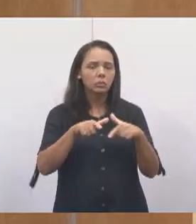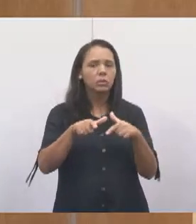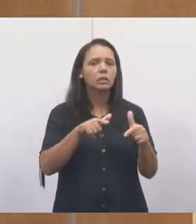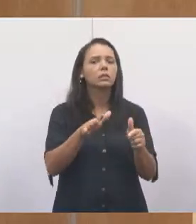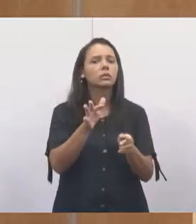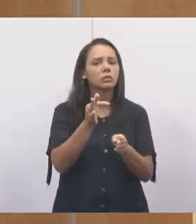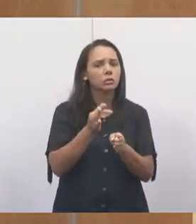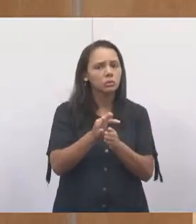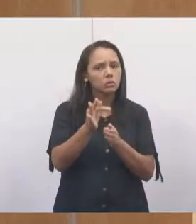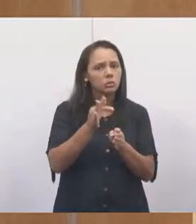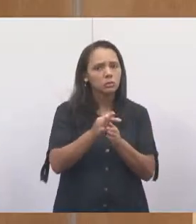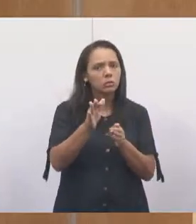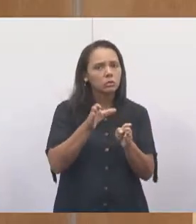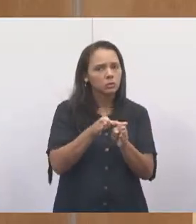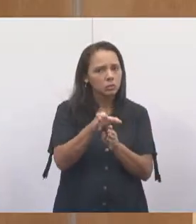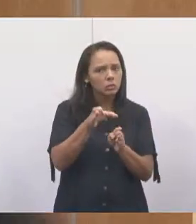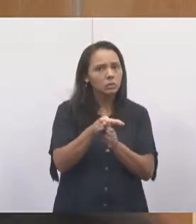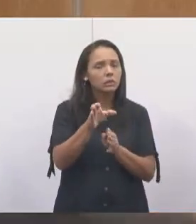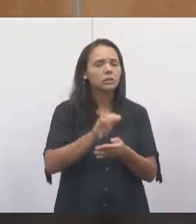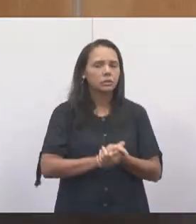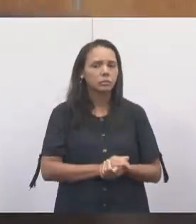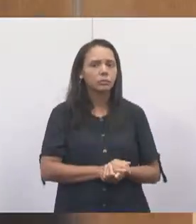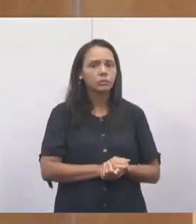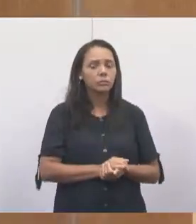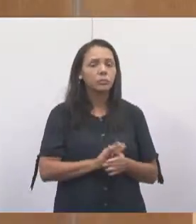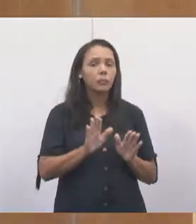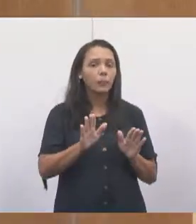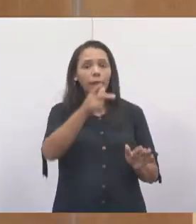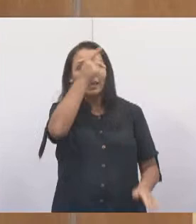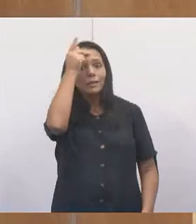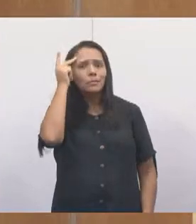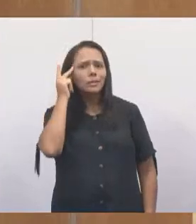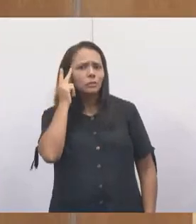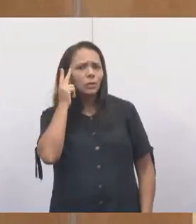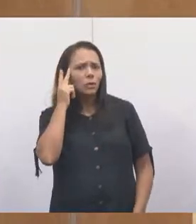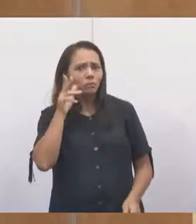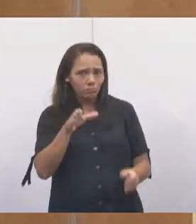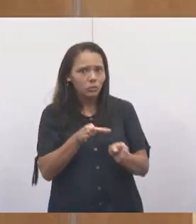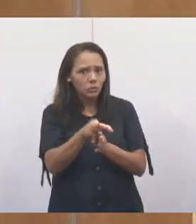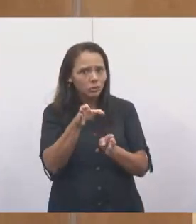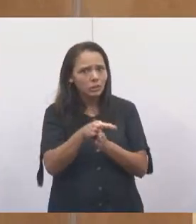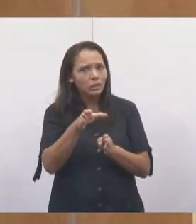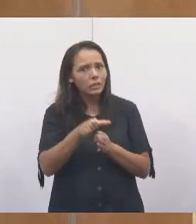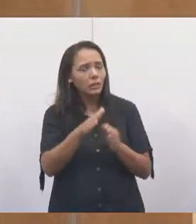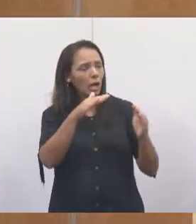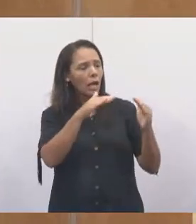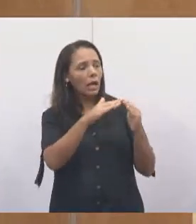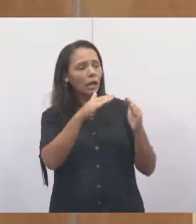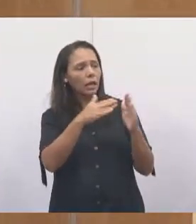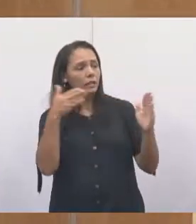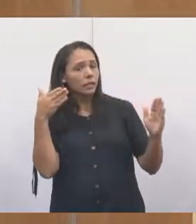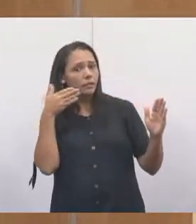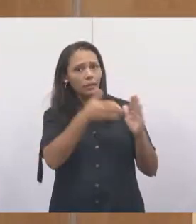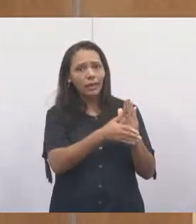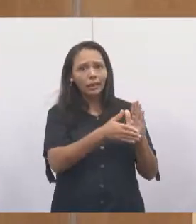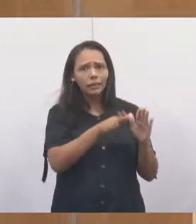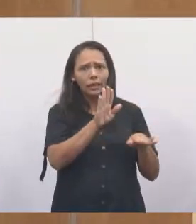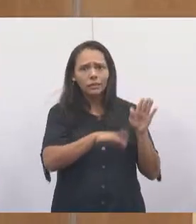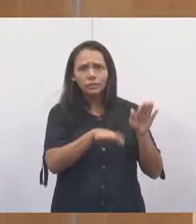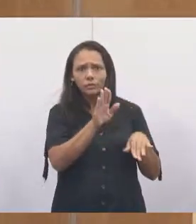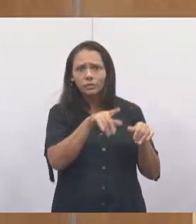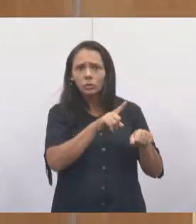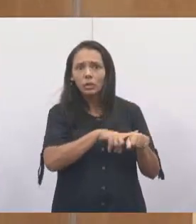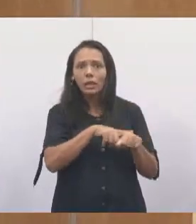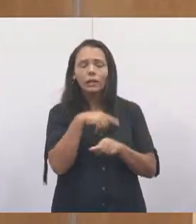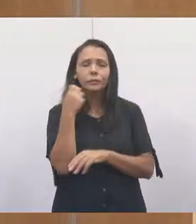conselheiros tutelares. Você vê, o conselheiro tem que ir numa casa, muitas das vezes, de madrugada.